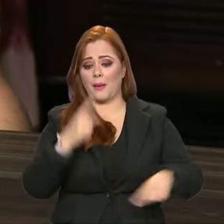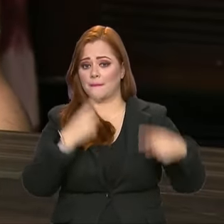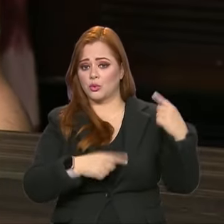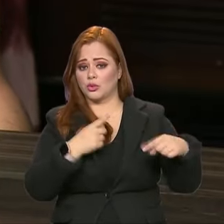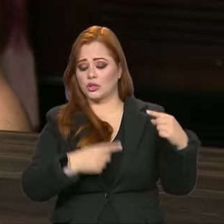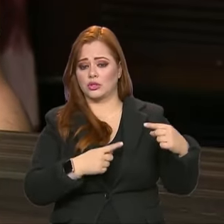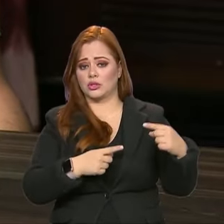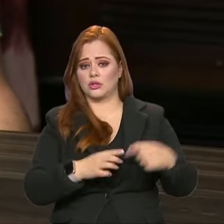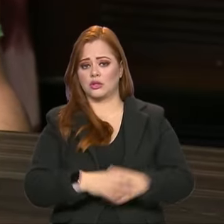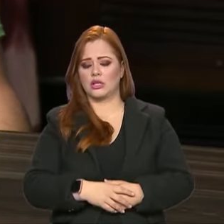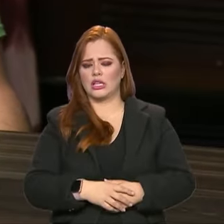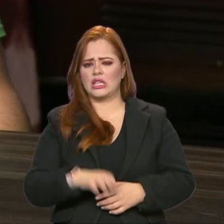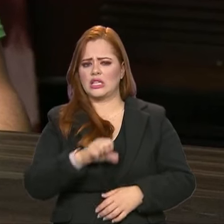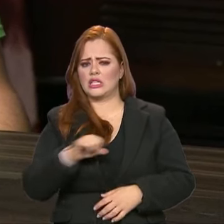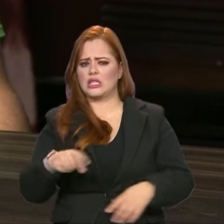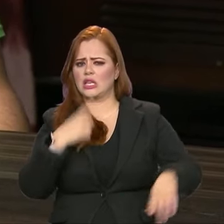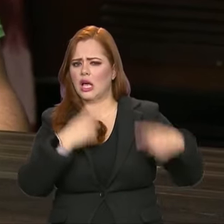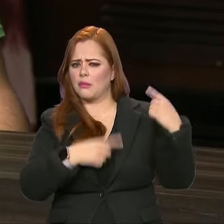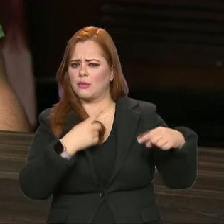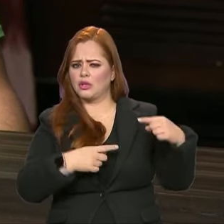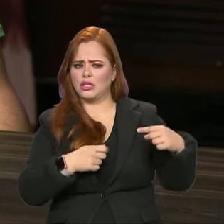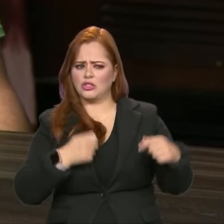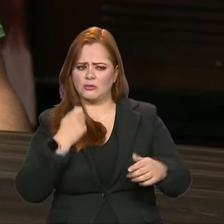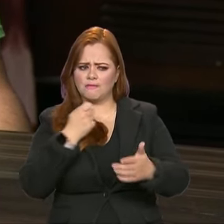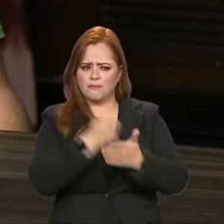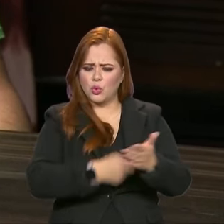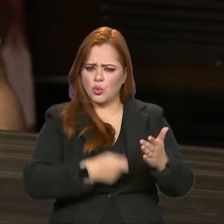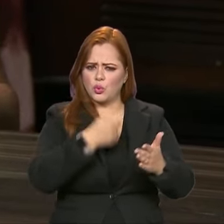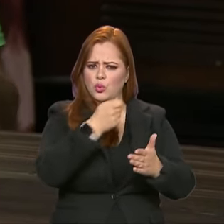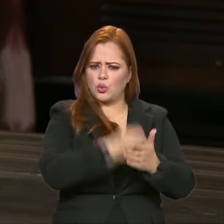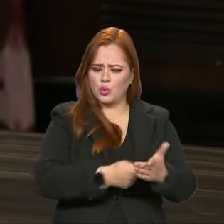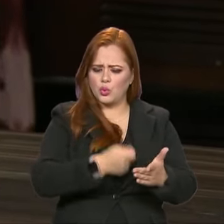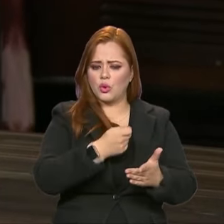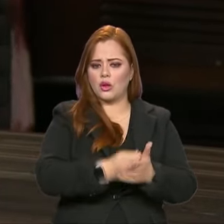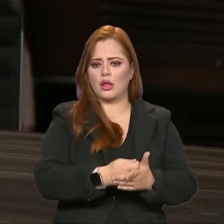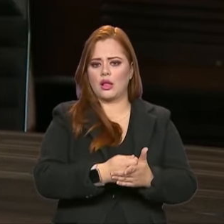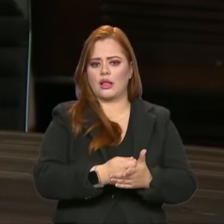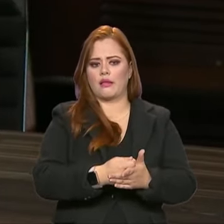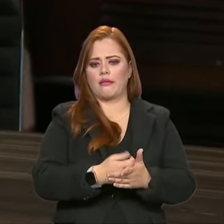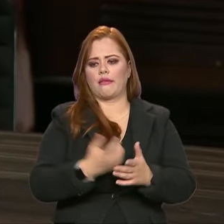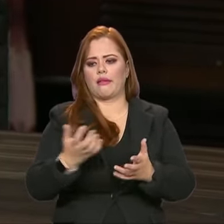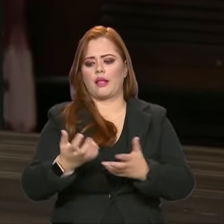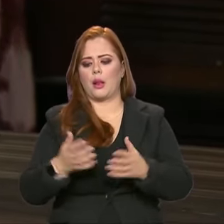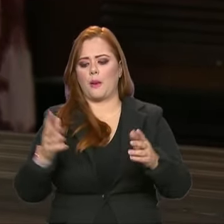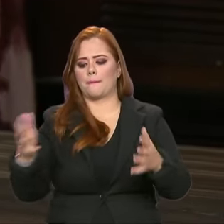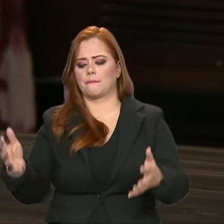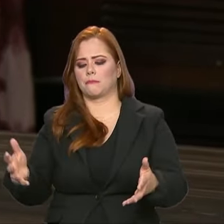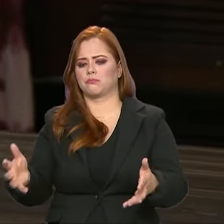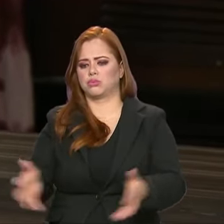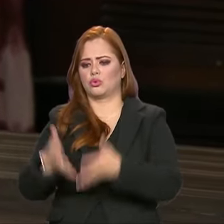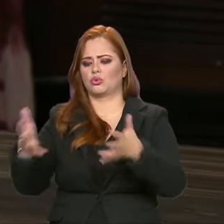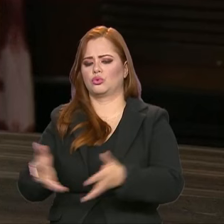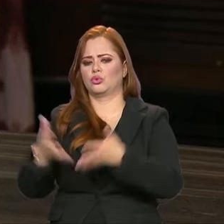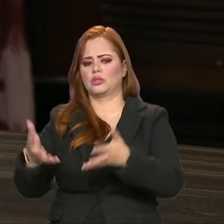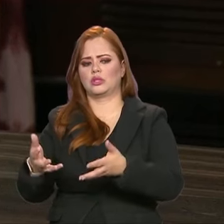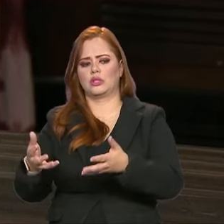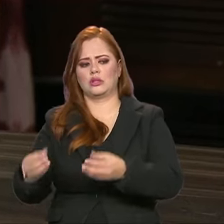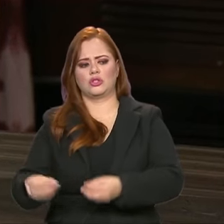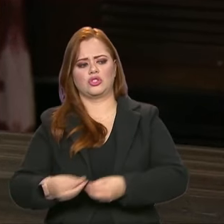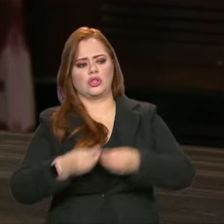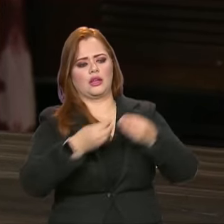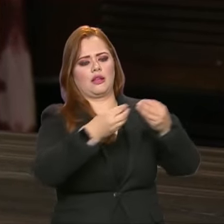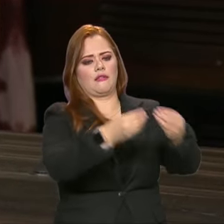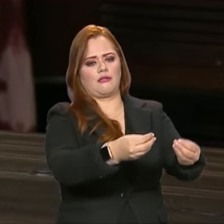política. Se a política persiste em privilegiar a produção para exportação, ao invés de